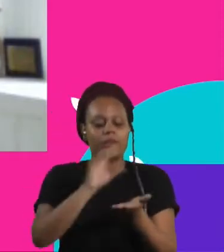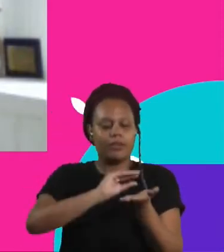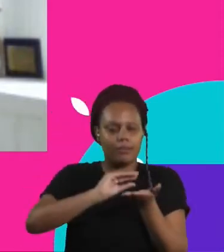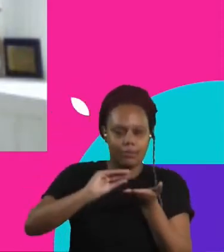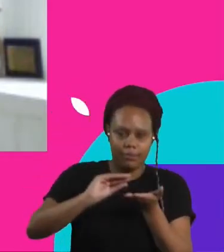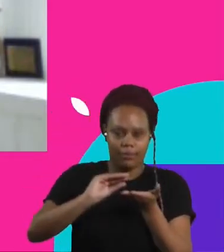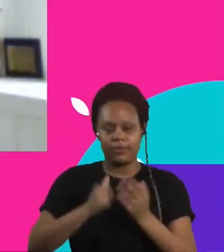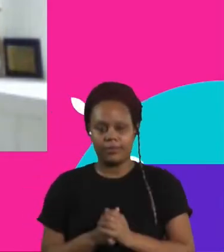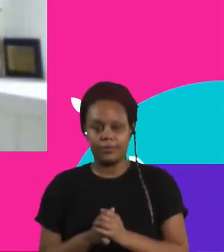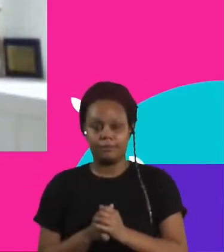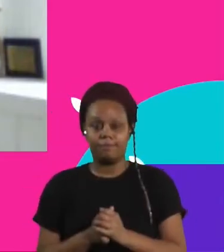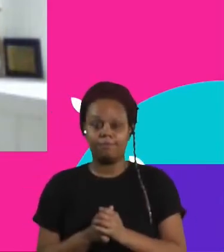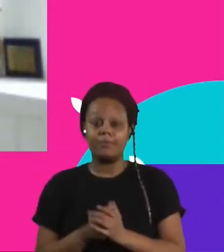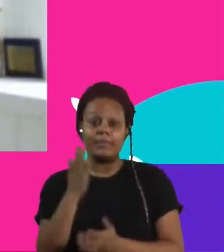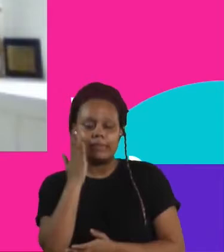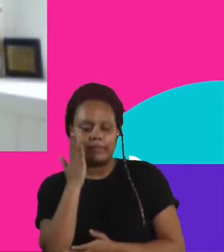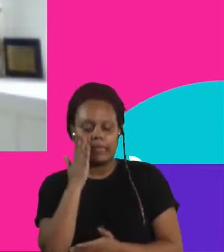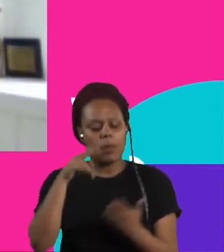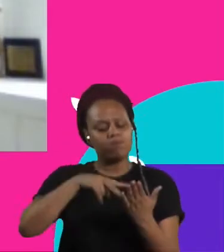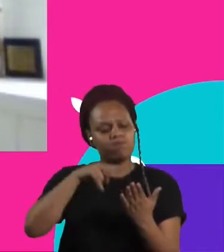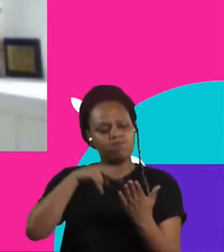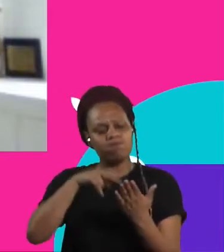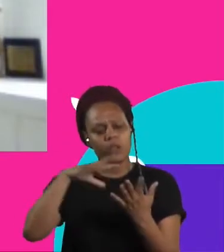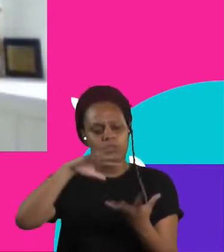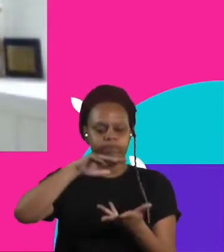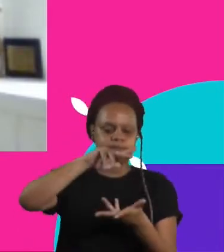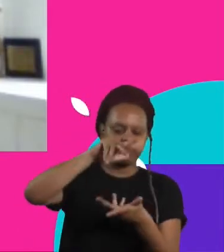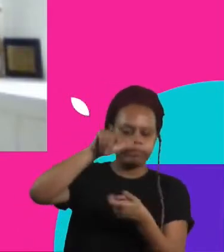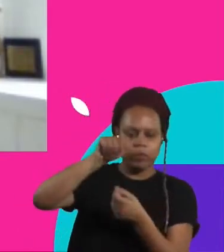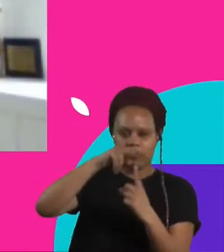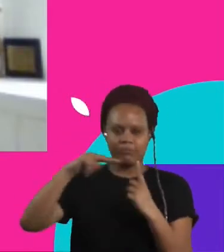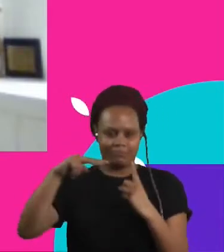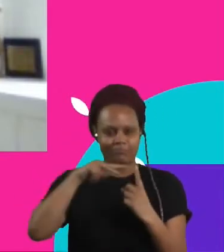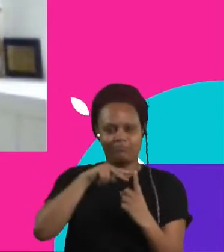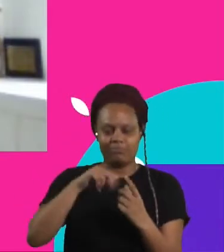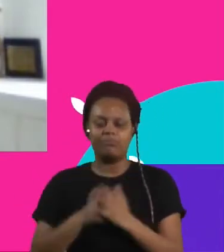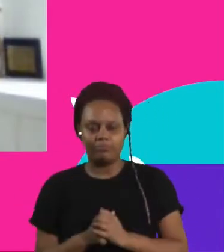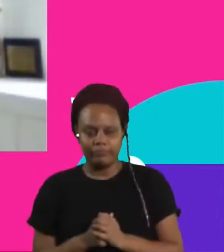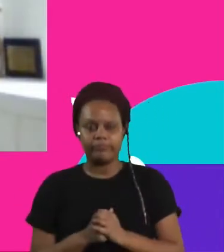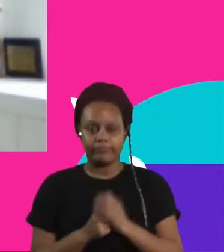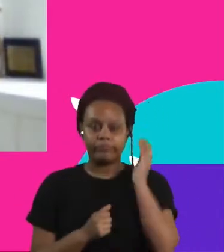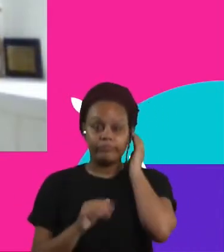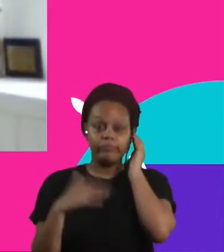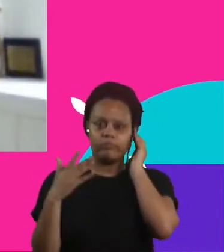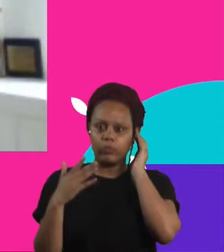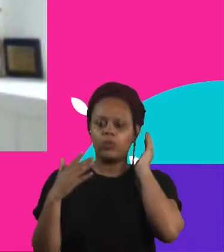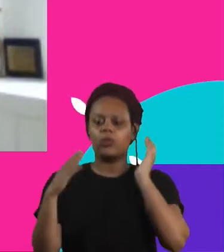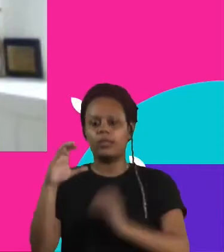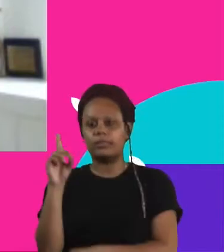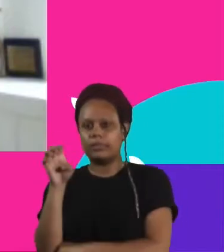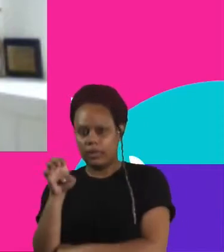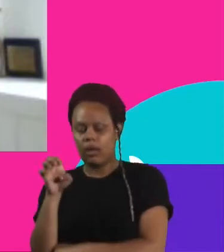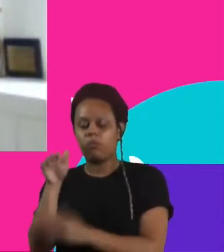dados e saber ler o mundo. É interessante porque quando a OCDE publicou esse documento,